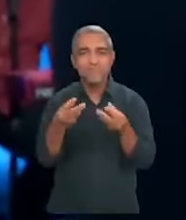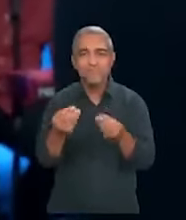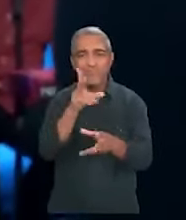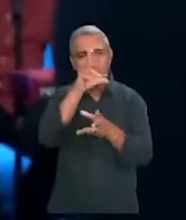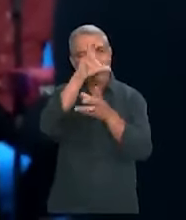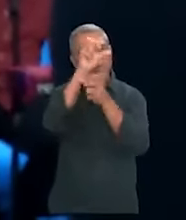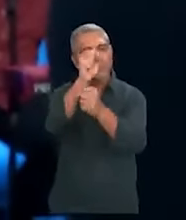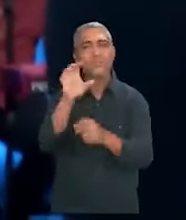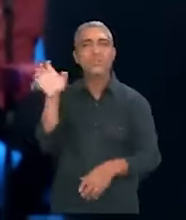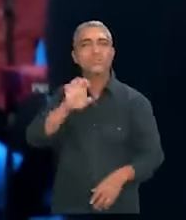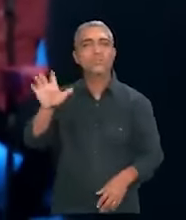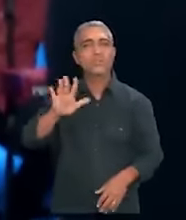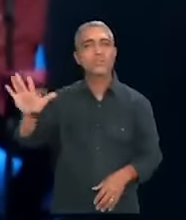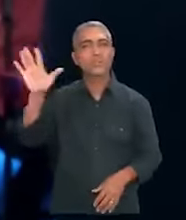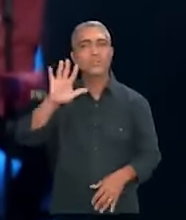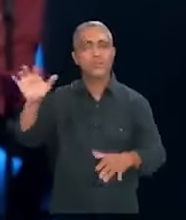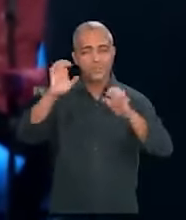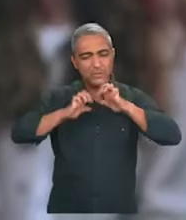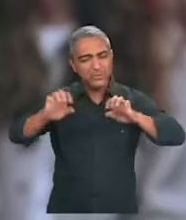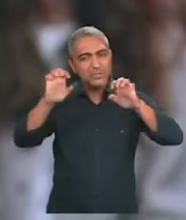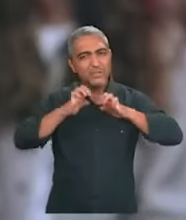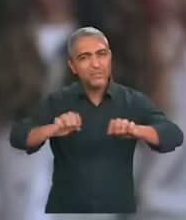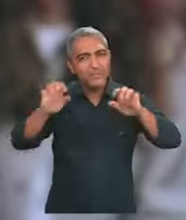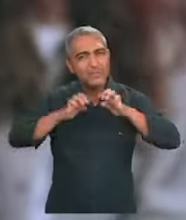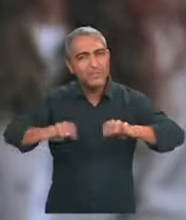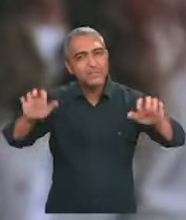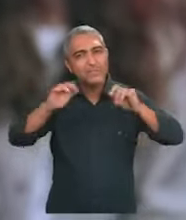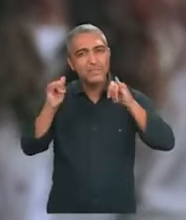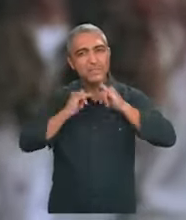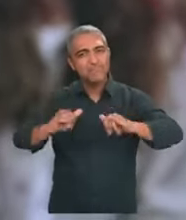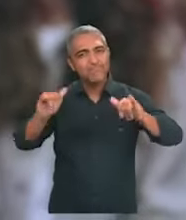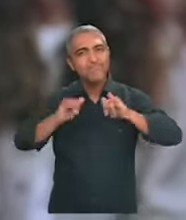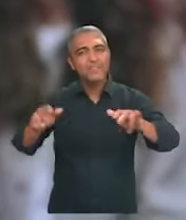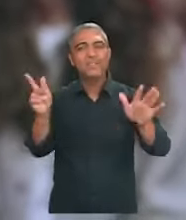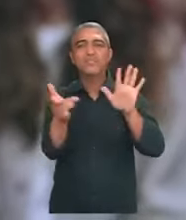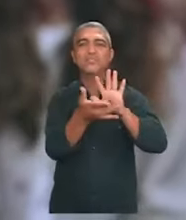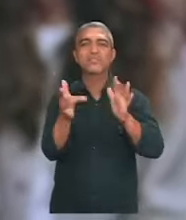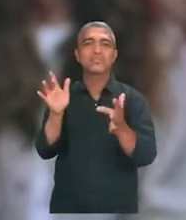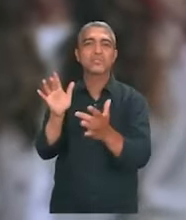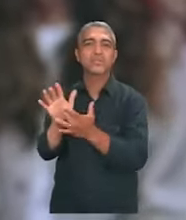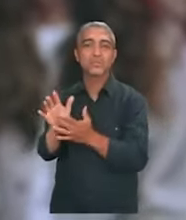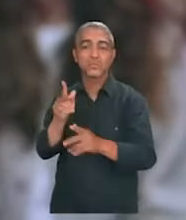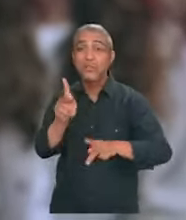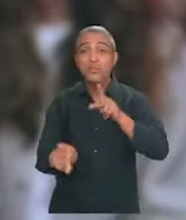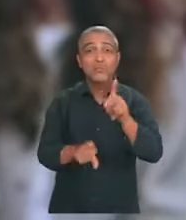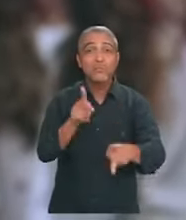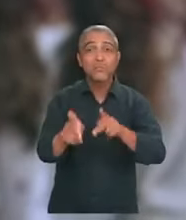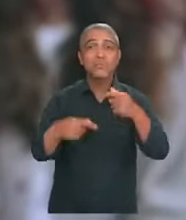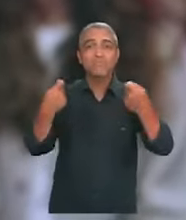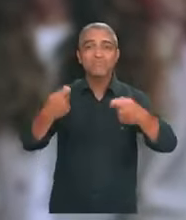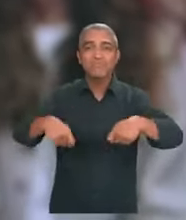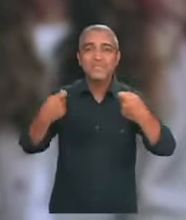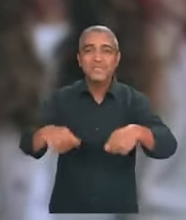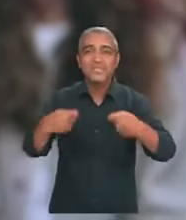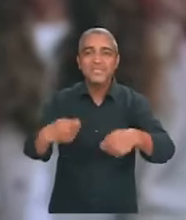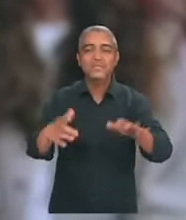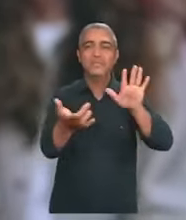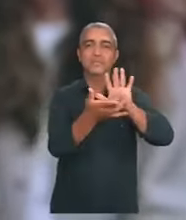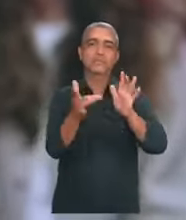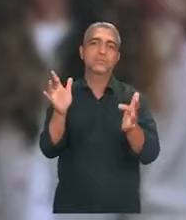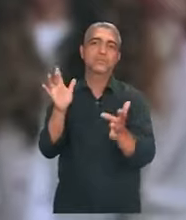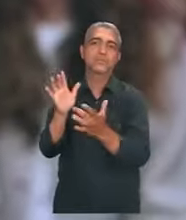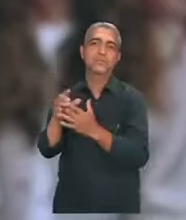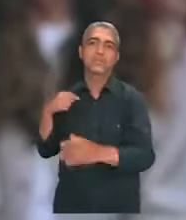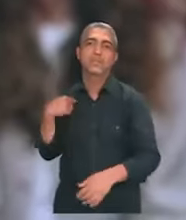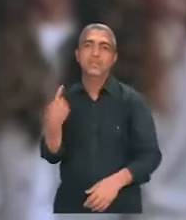uma necessidade muito grande no campo e existe um povo sedento, né, e a gente tem vivido isso.